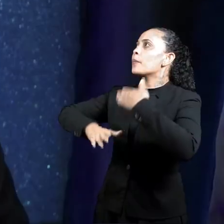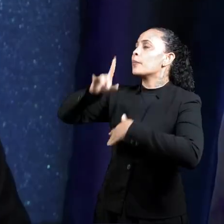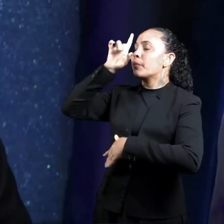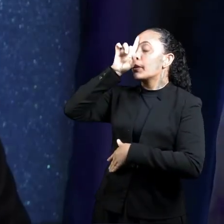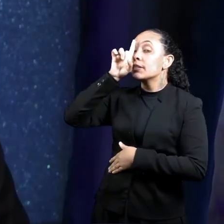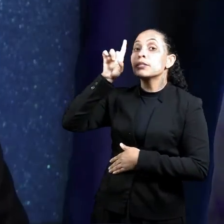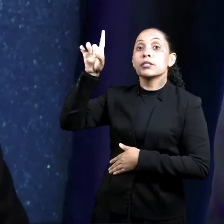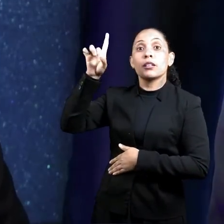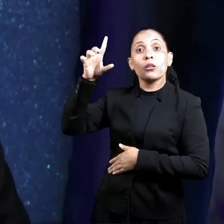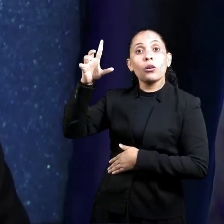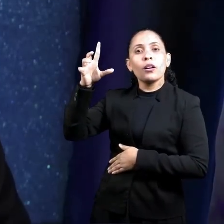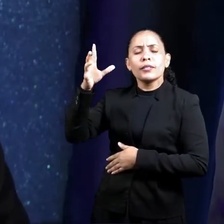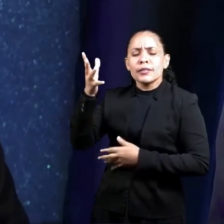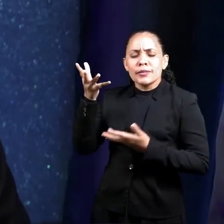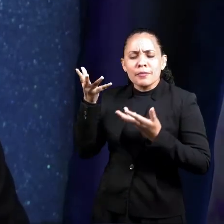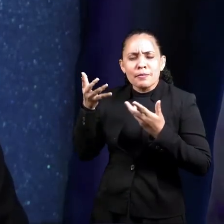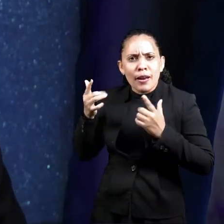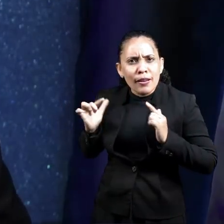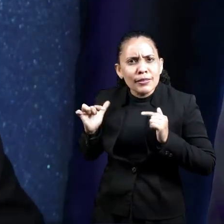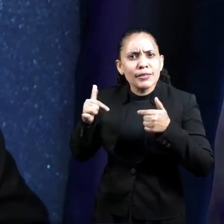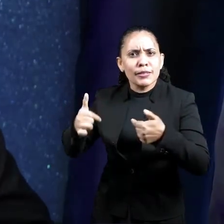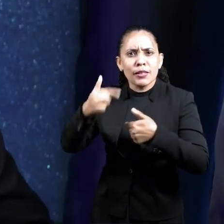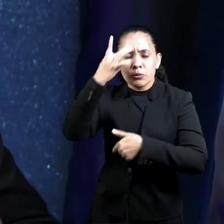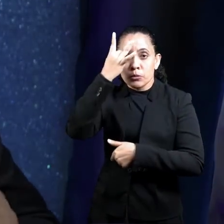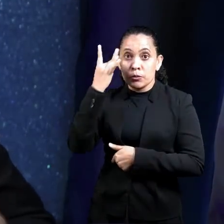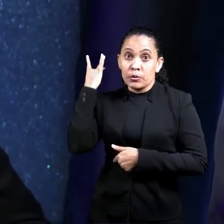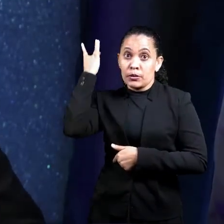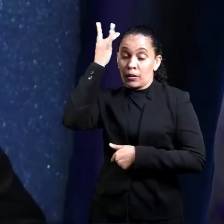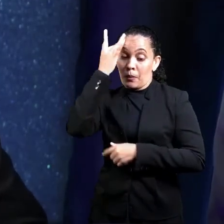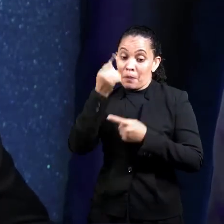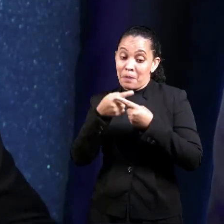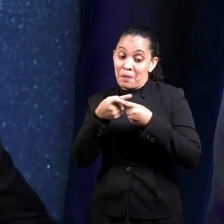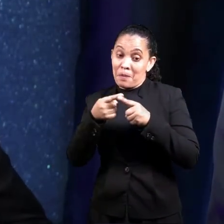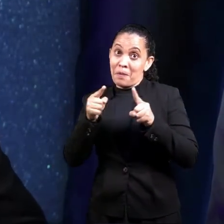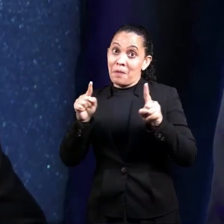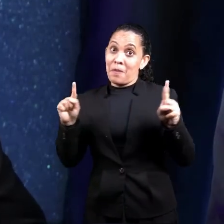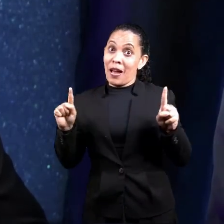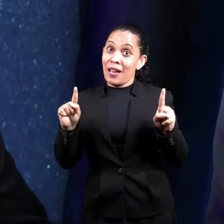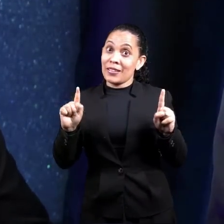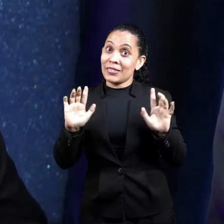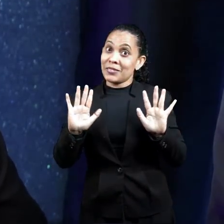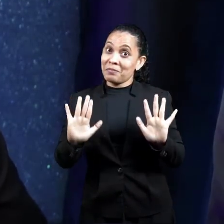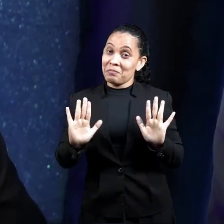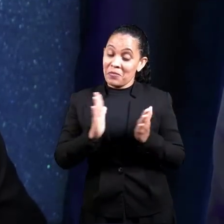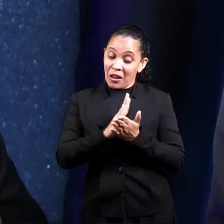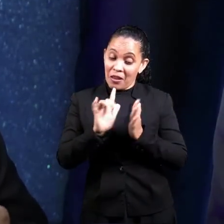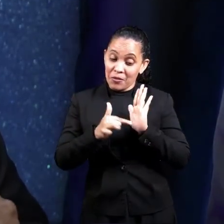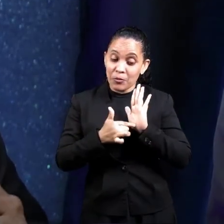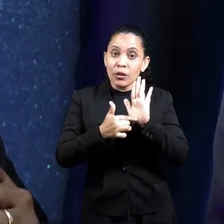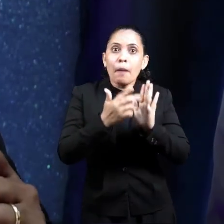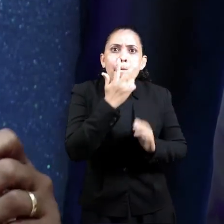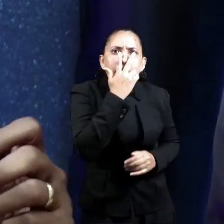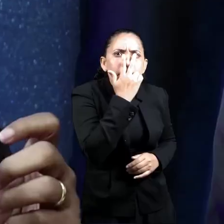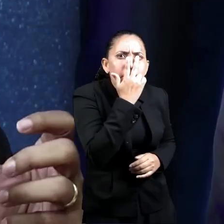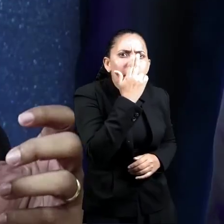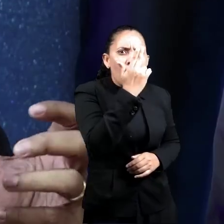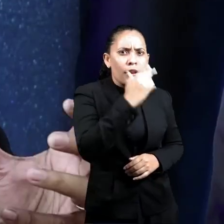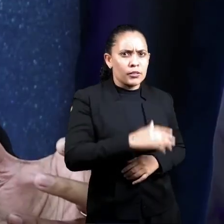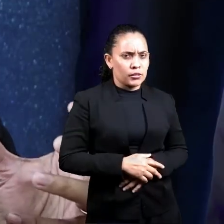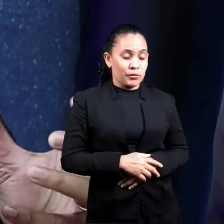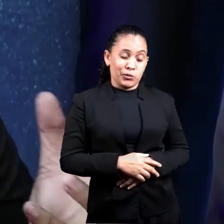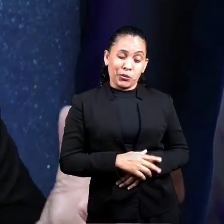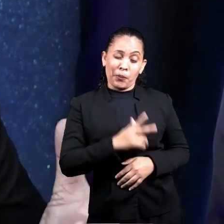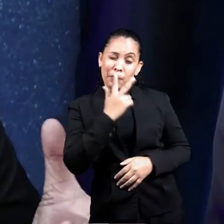do Senhor, nessa comunhão, nesse aroma da operação do Espírito Santo. Mas a Bíblia diz que parece. Quer dizer, quando alguma